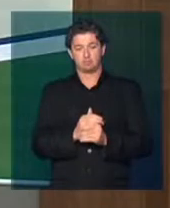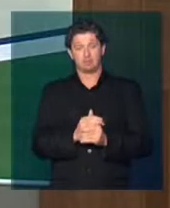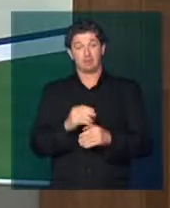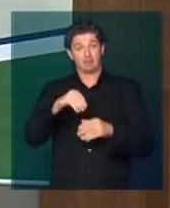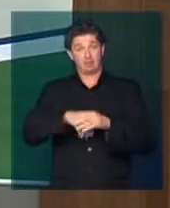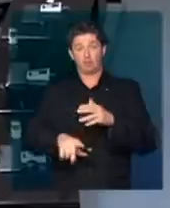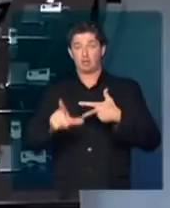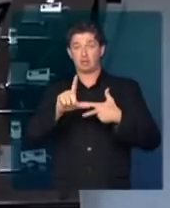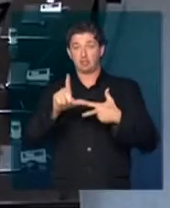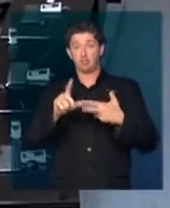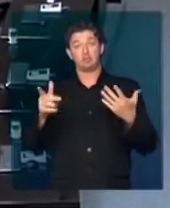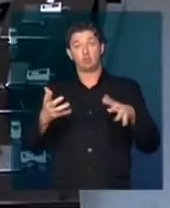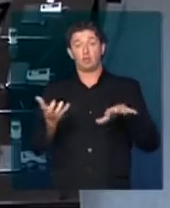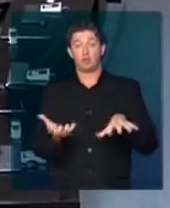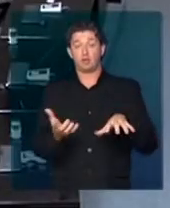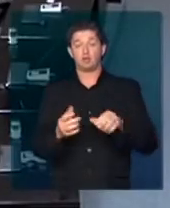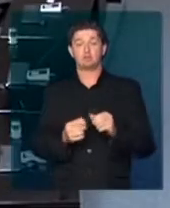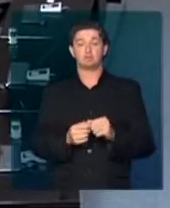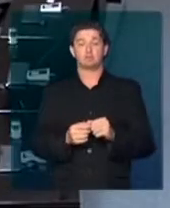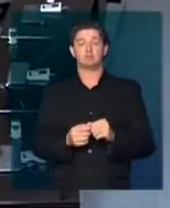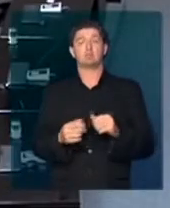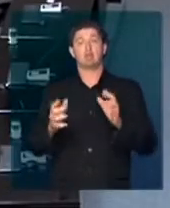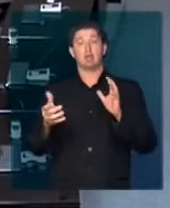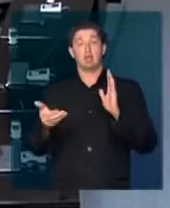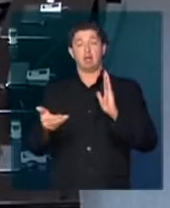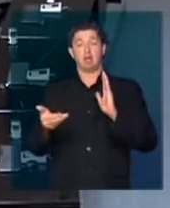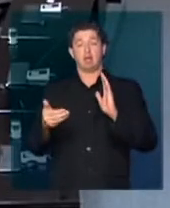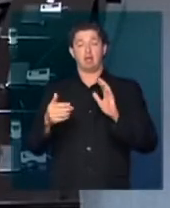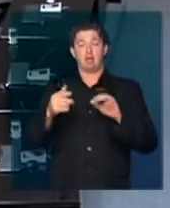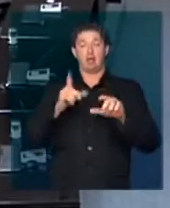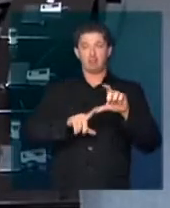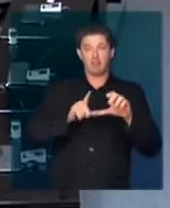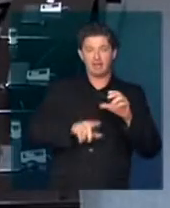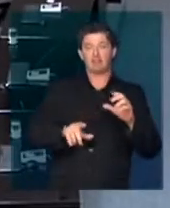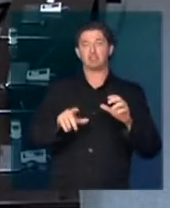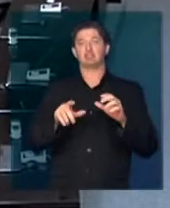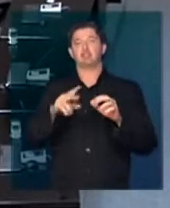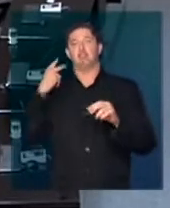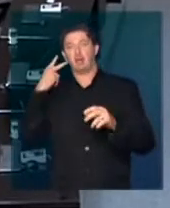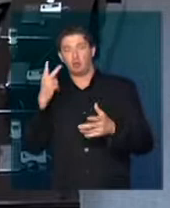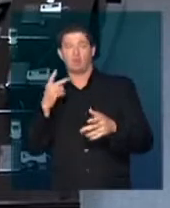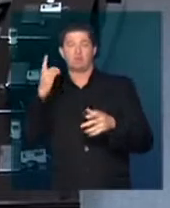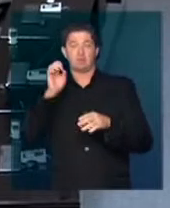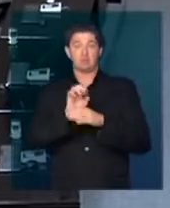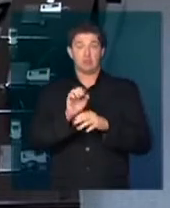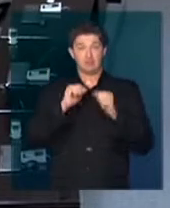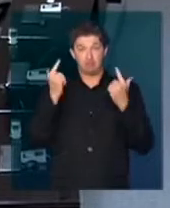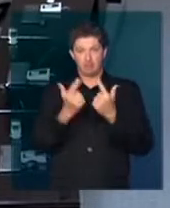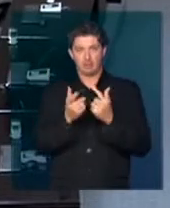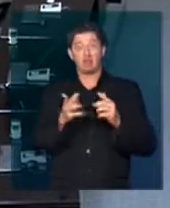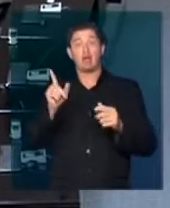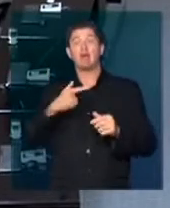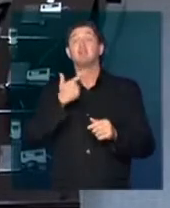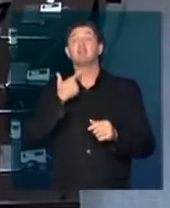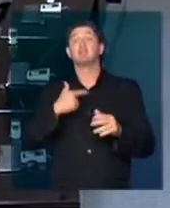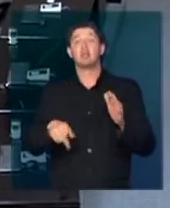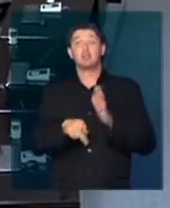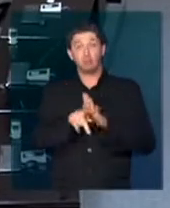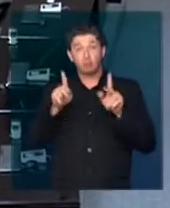legislativo. E que o Congresso Nacional, as câmaras, as assembleias legislativas sejam a expressão da vontade